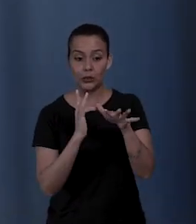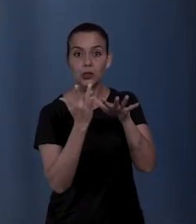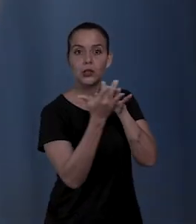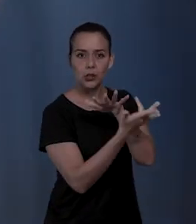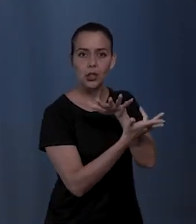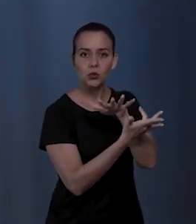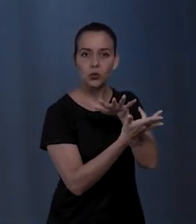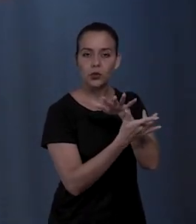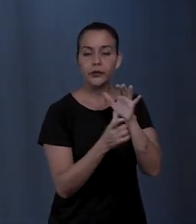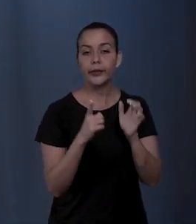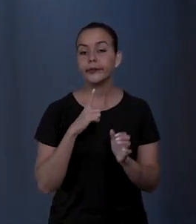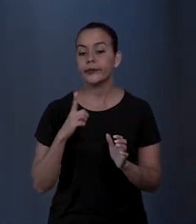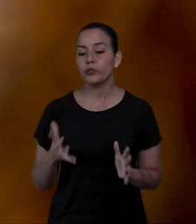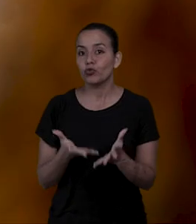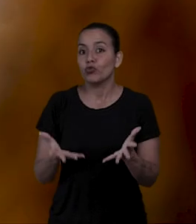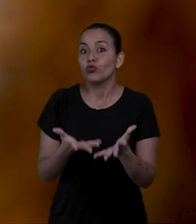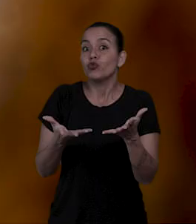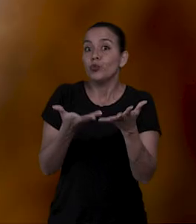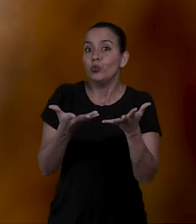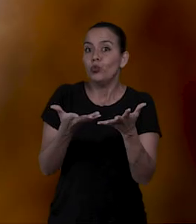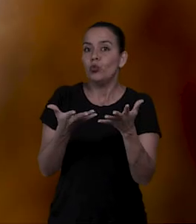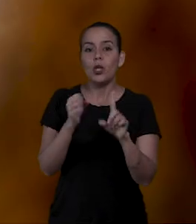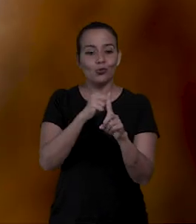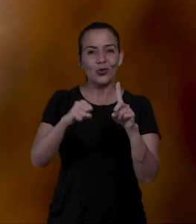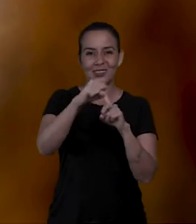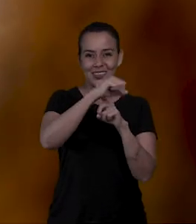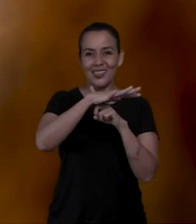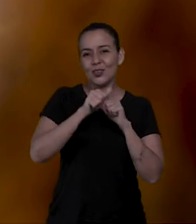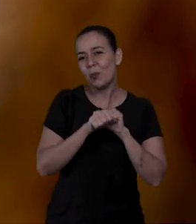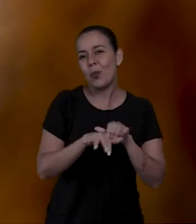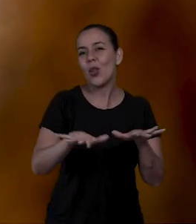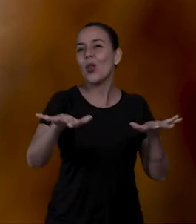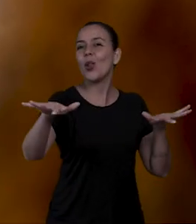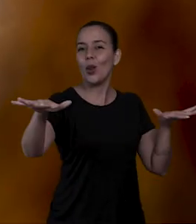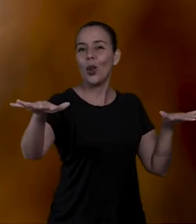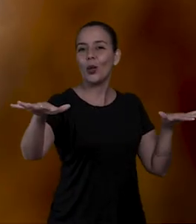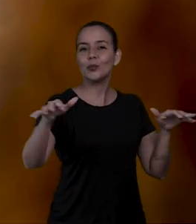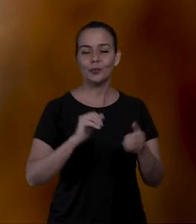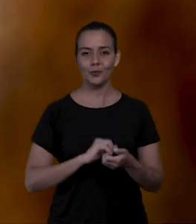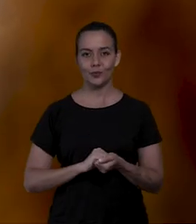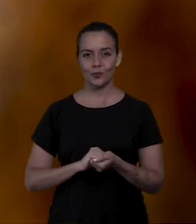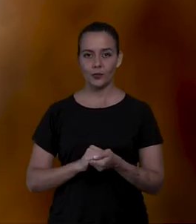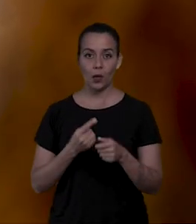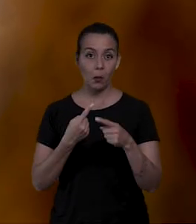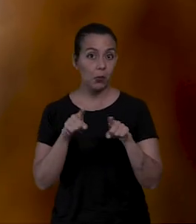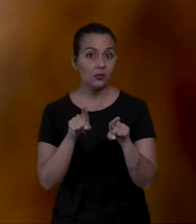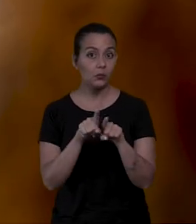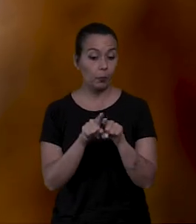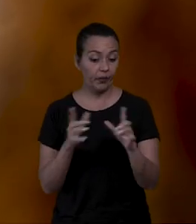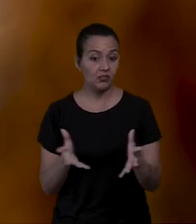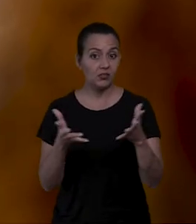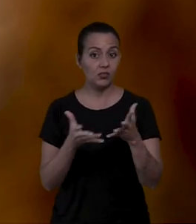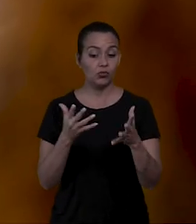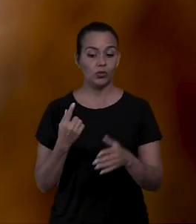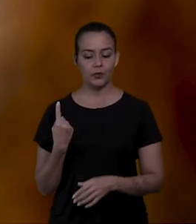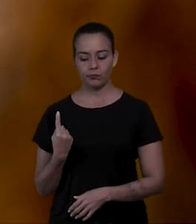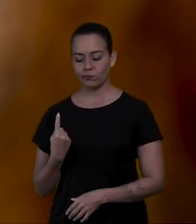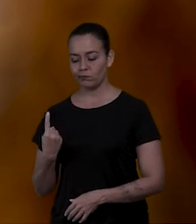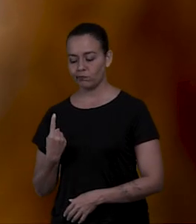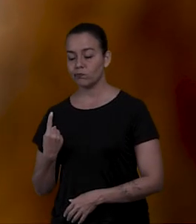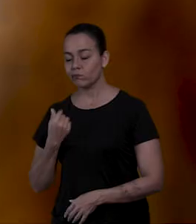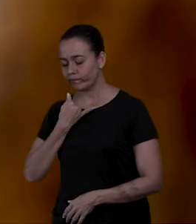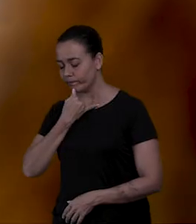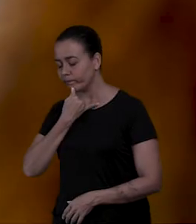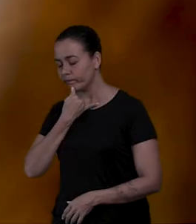redes sociais, elas promovem, como o próprio nome diz, uma socialização ampla. De volta ao homem. Mas elas também incentivam a solidão.